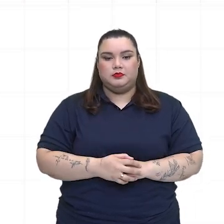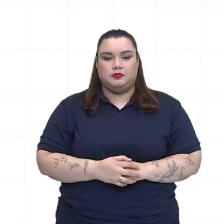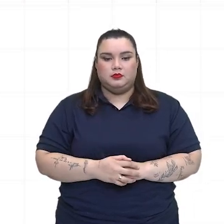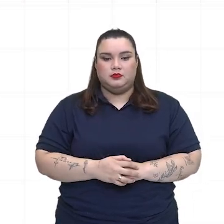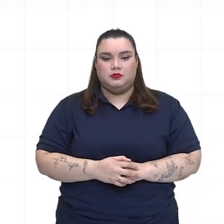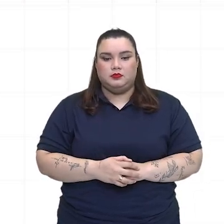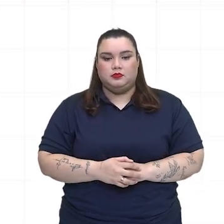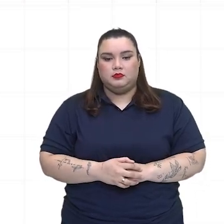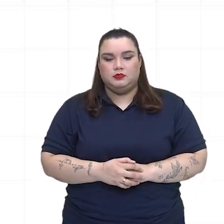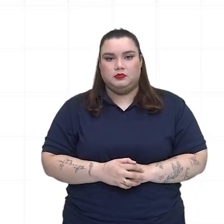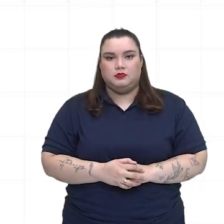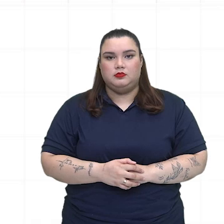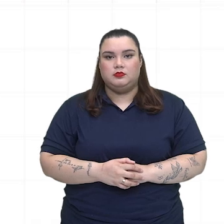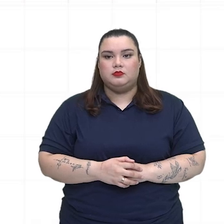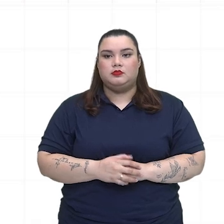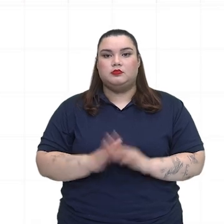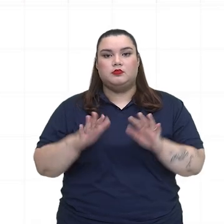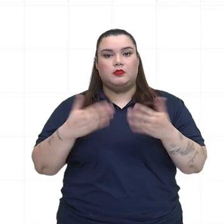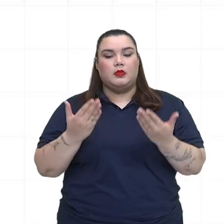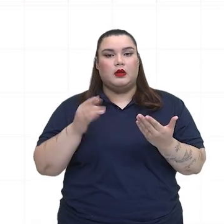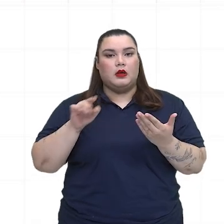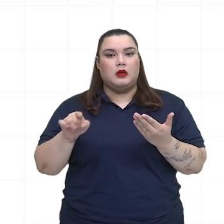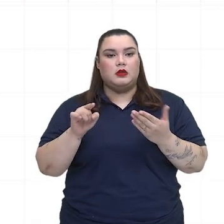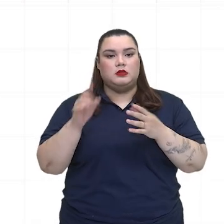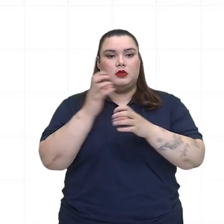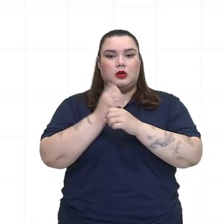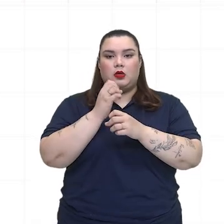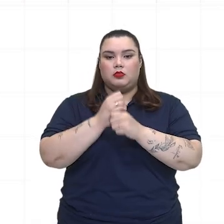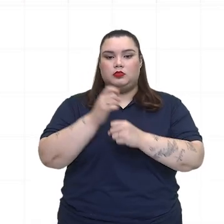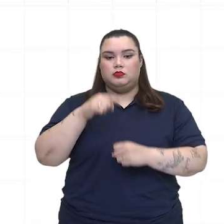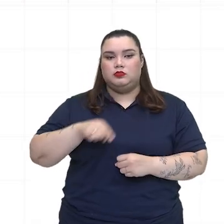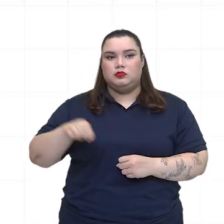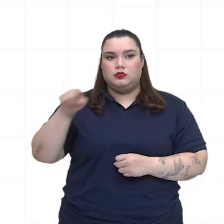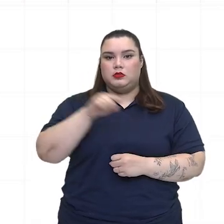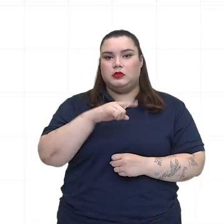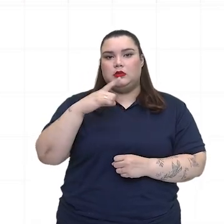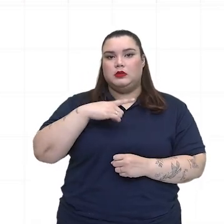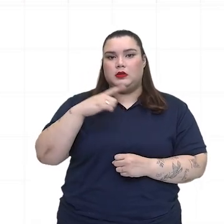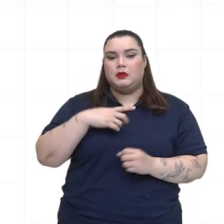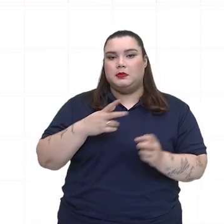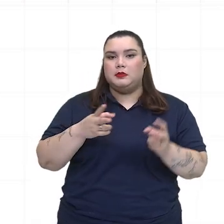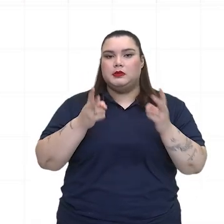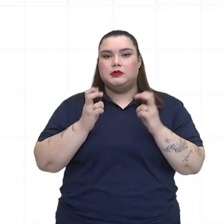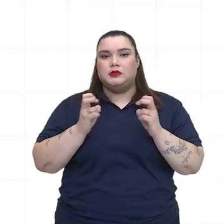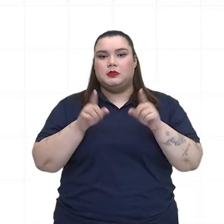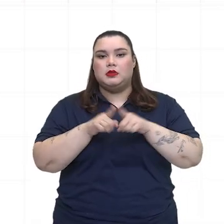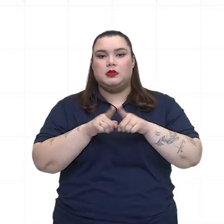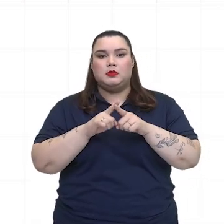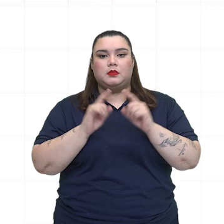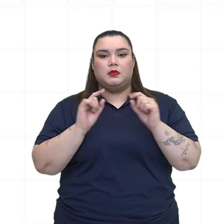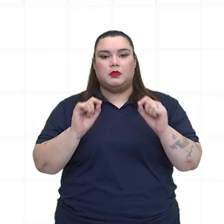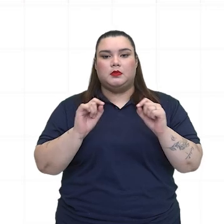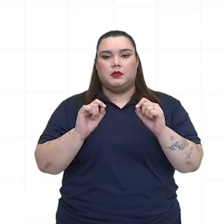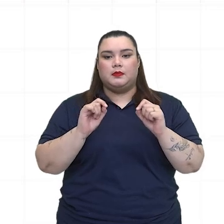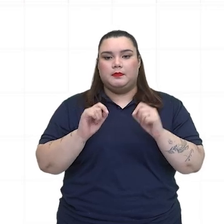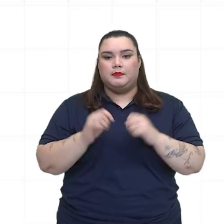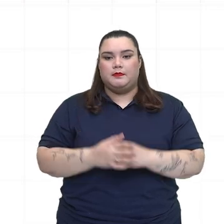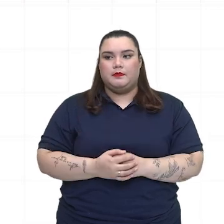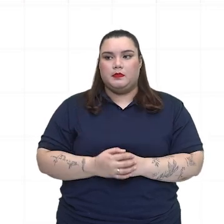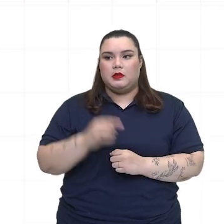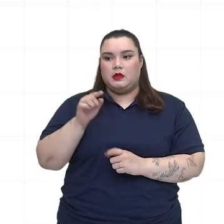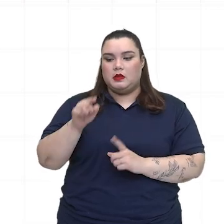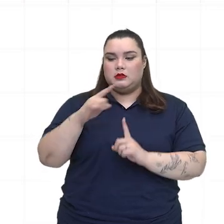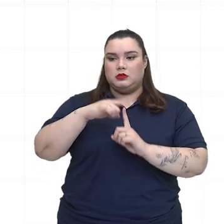38,25. Nesse cálculo aqui, o que vocês também poderiam ter feito? Vejam que,